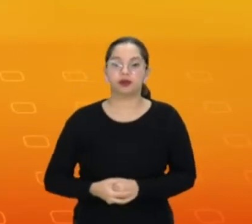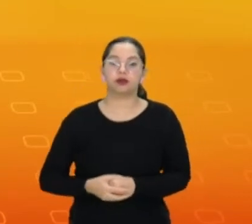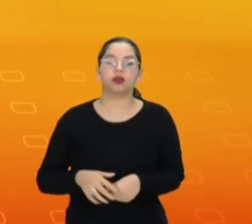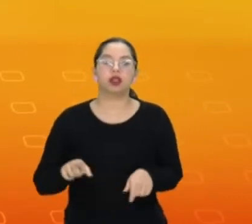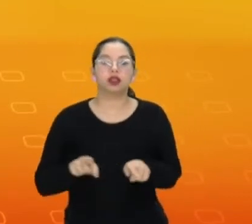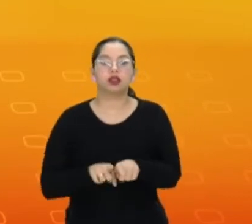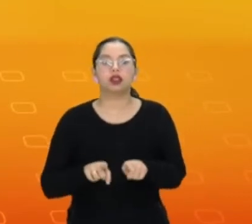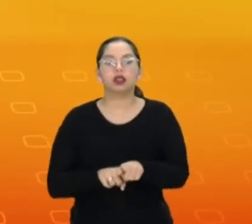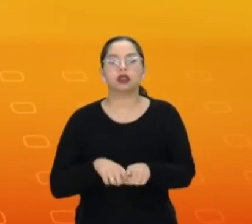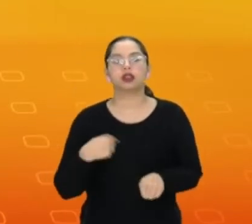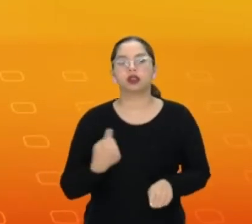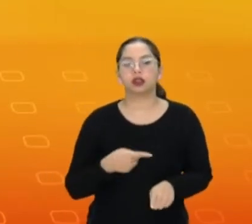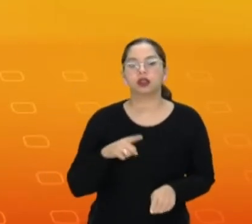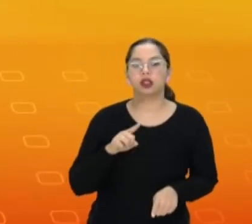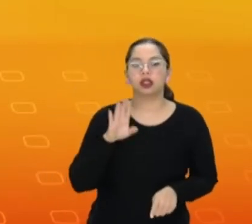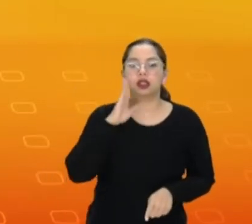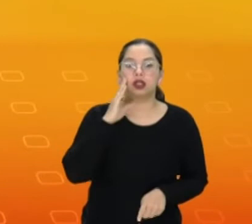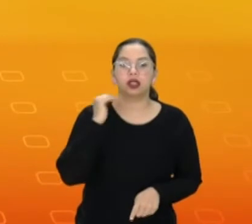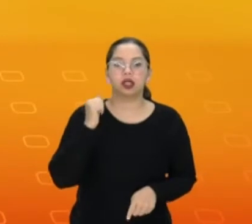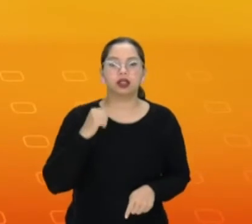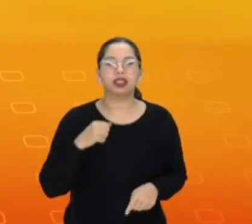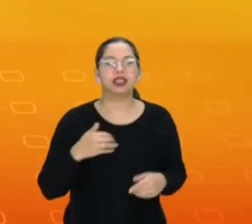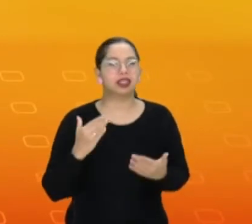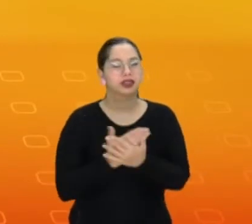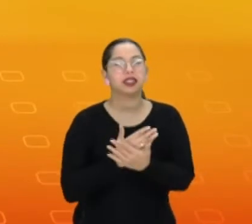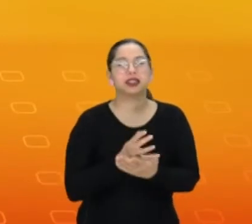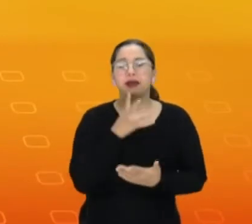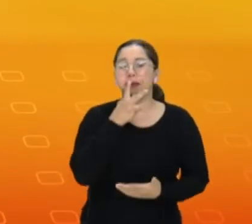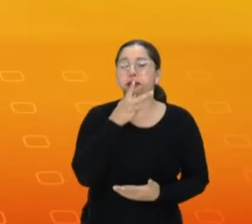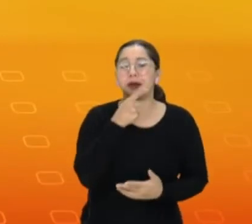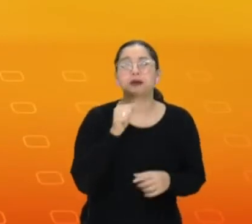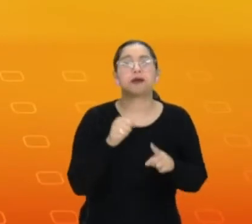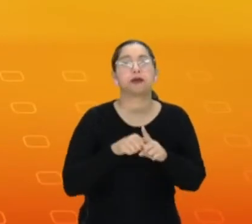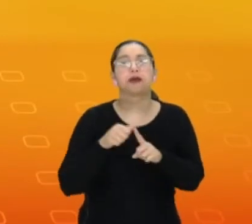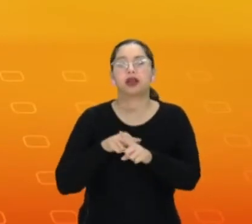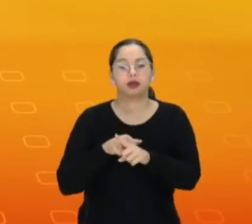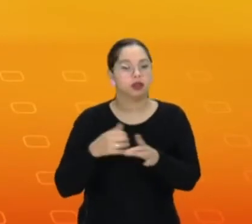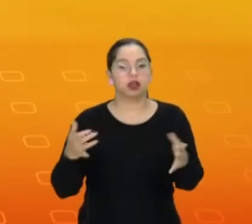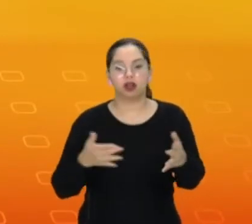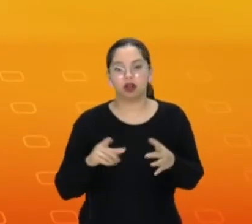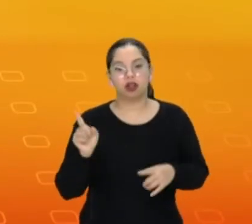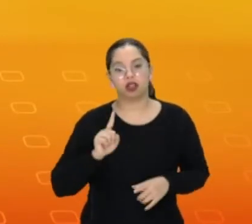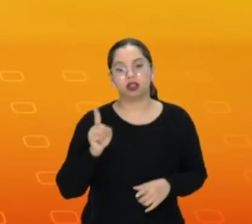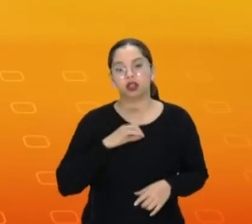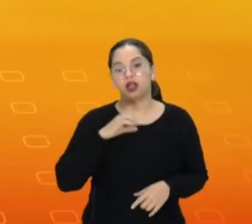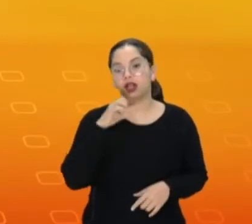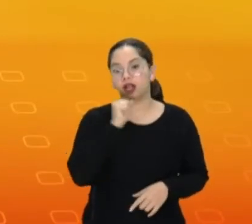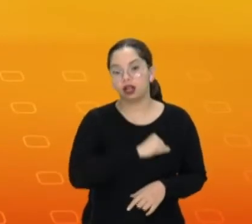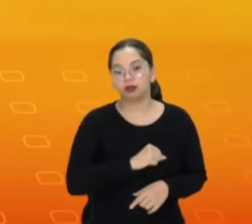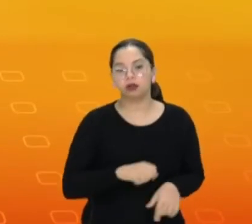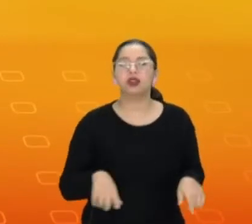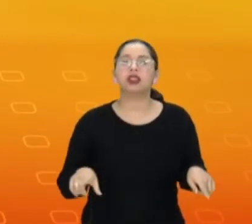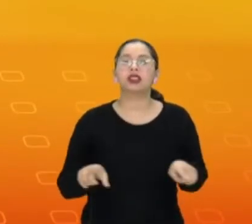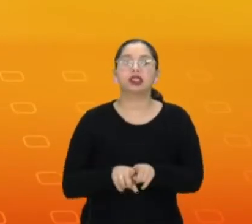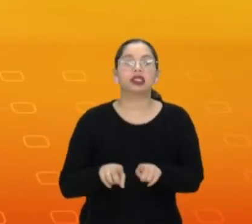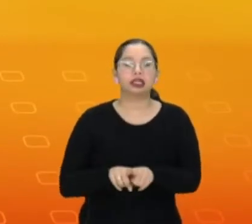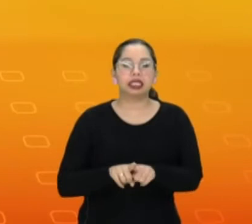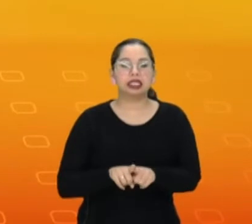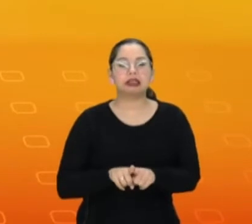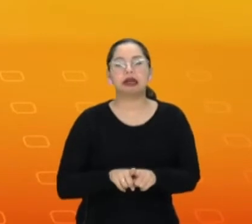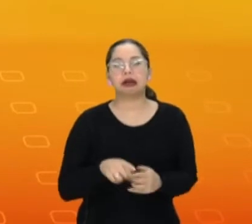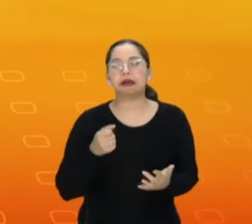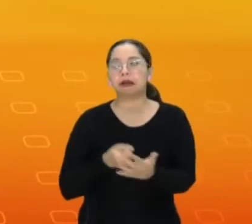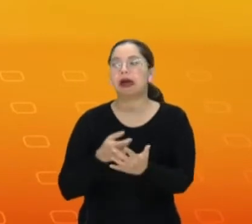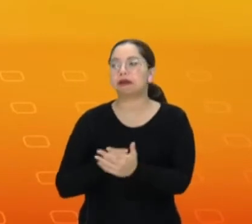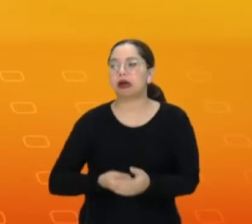um upgrade da minha infraestrutura ou mesmo um time costura não gastar dinheiro montando e mantendo